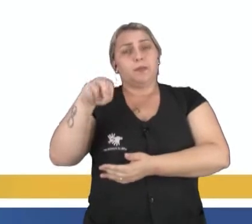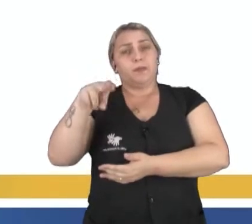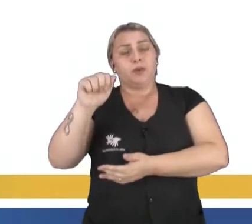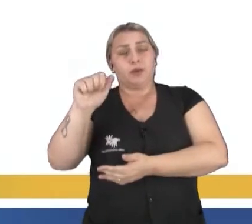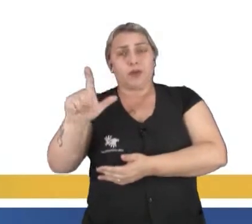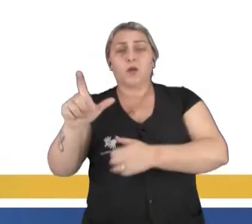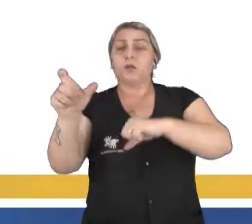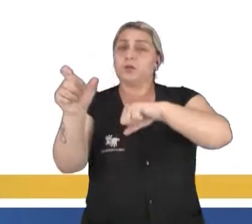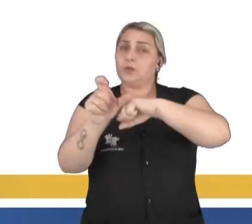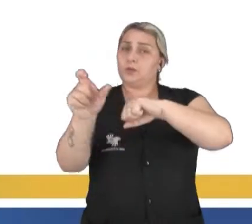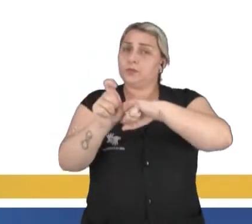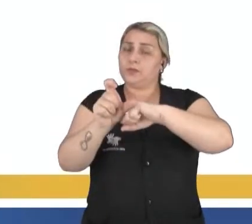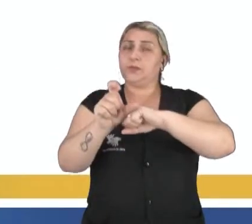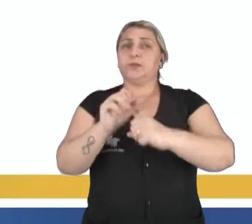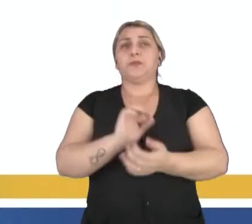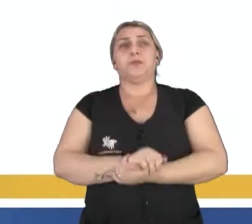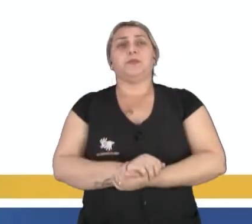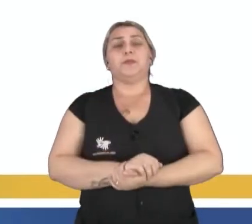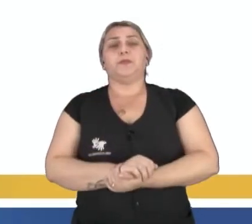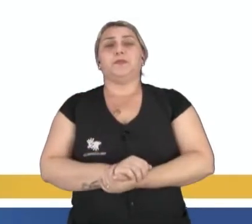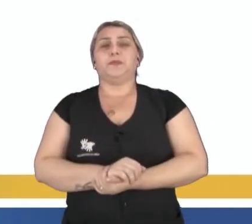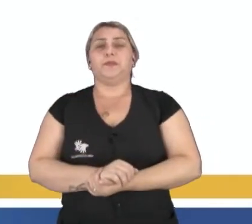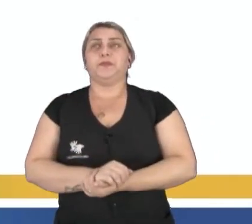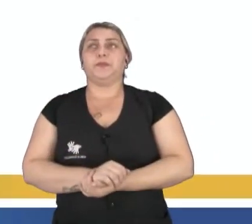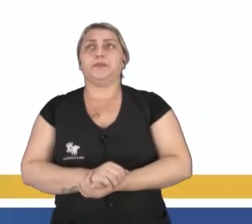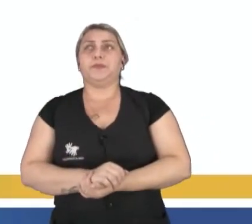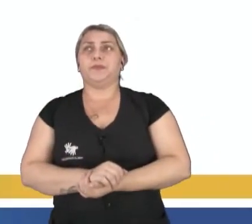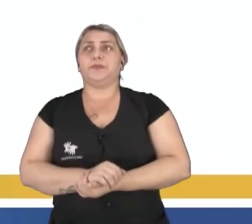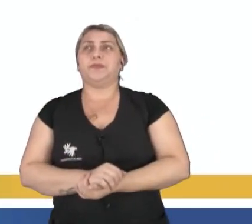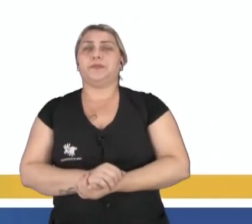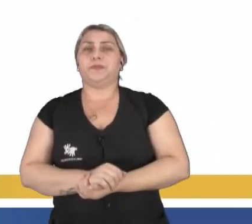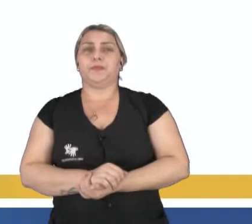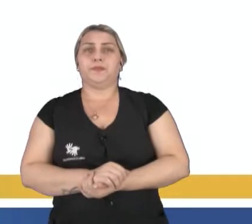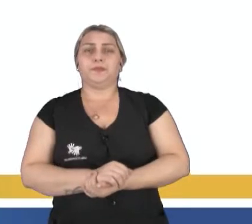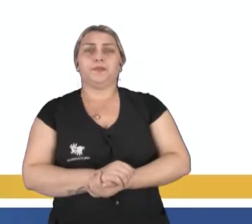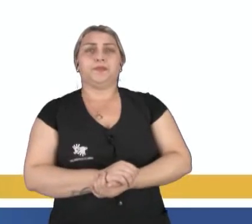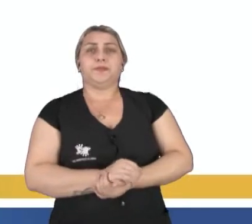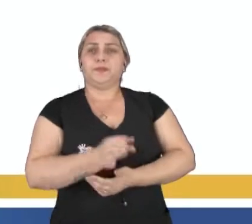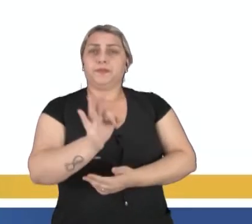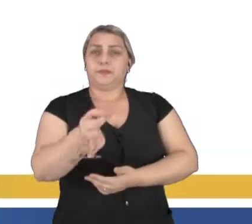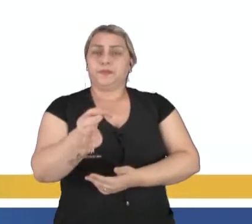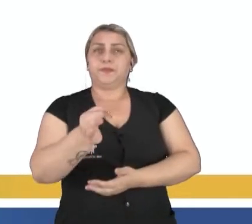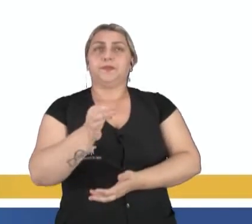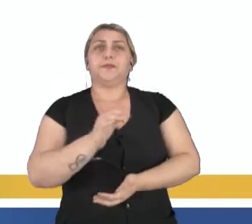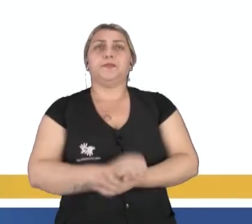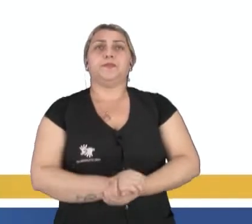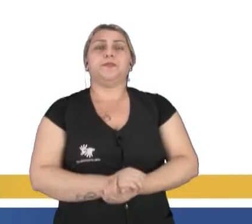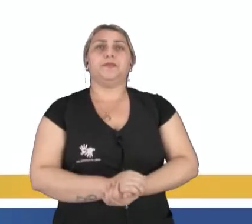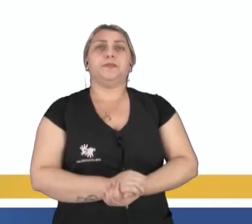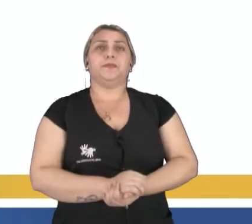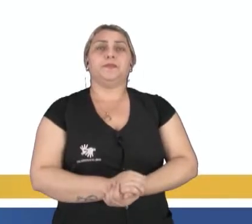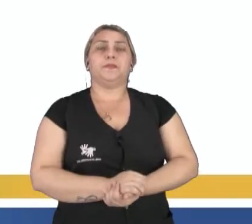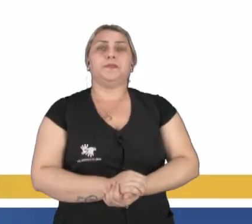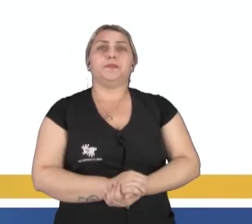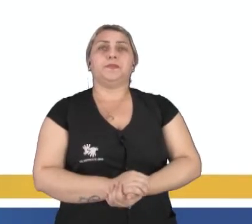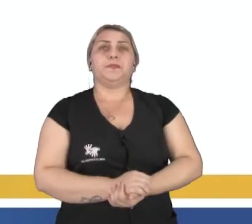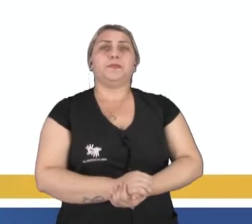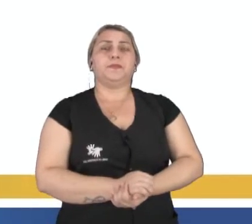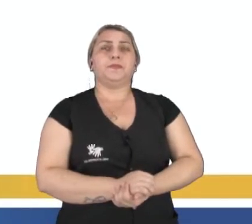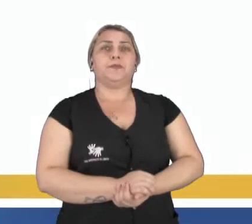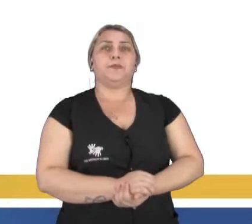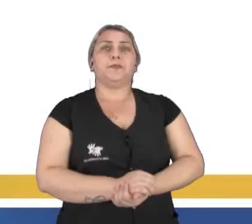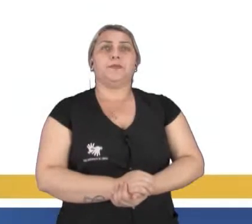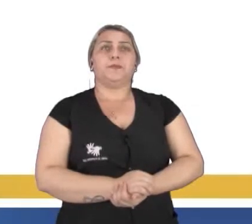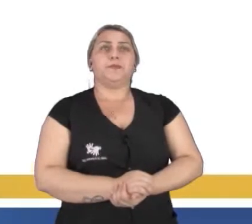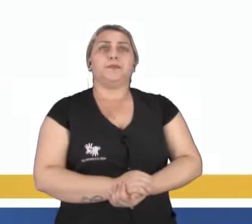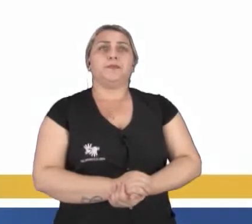tá bom? Tem essa relação aí, substantivo tem a ver com nomes, tá certo? Vamos seguir adiante.